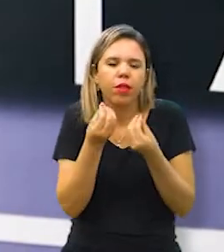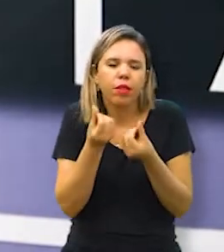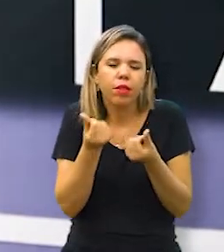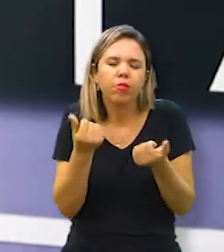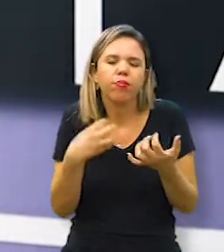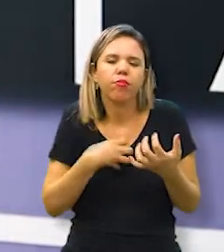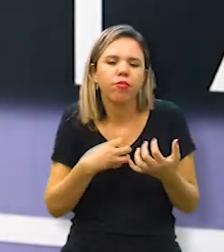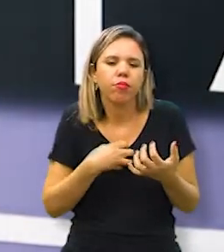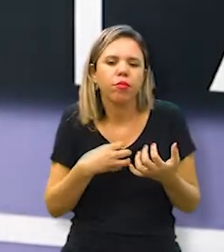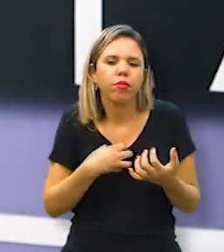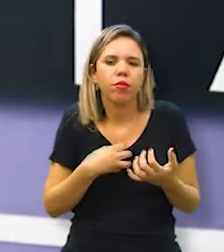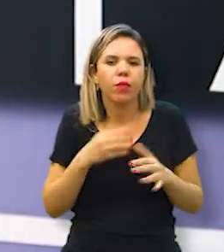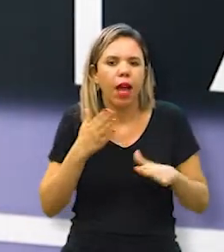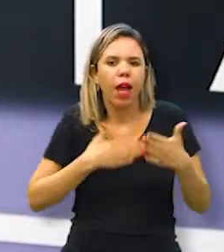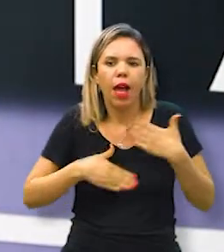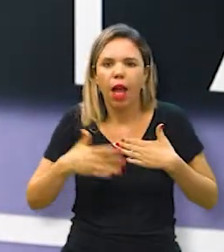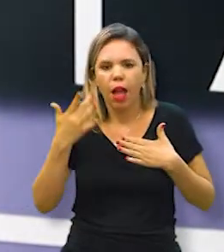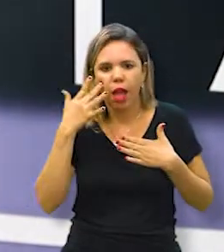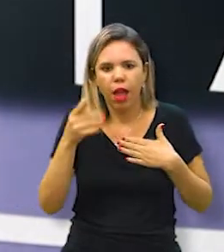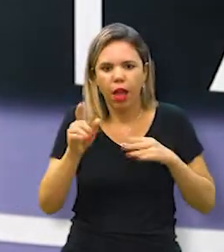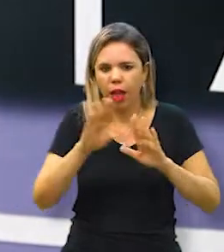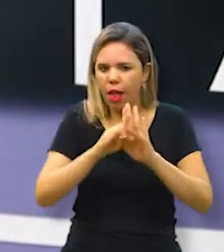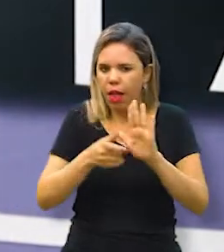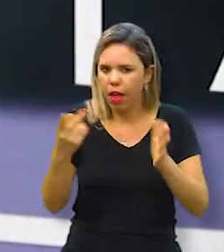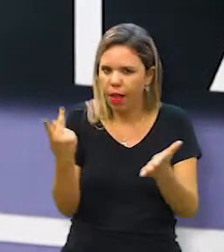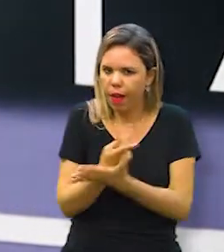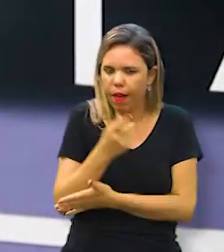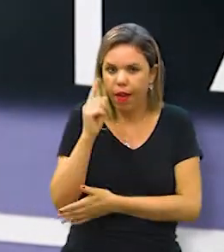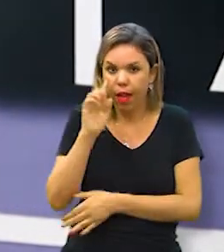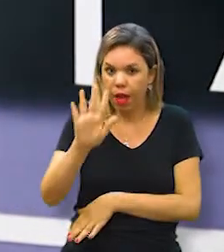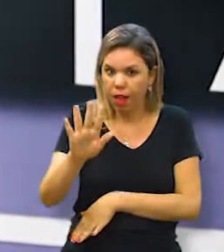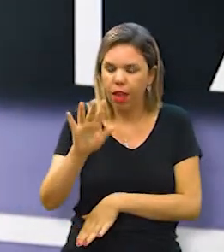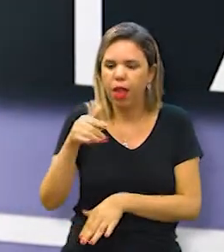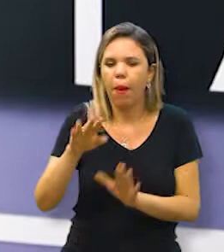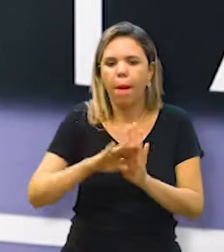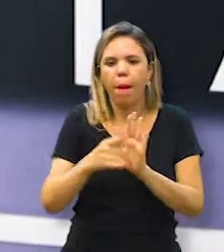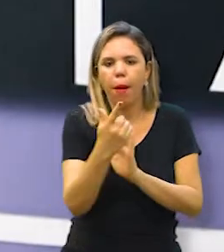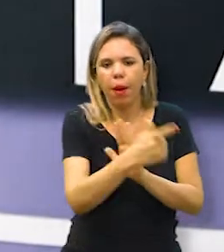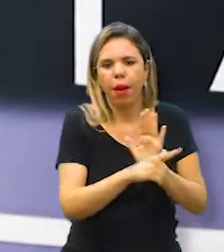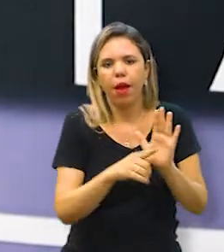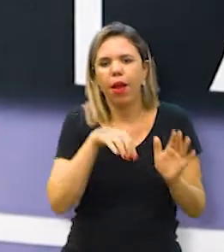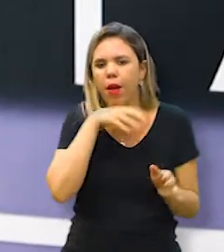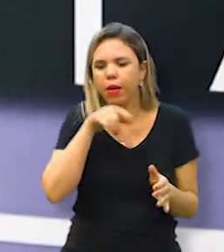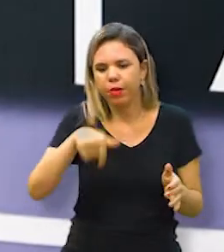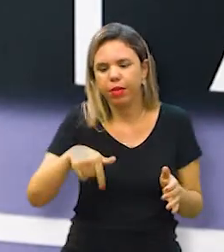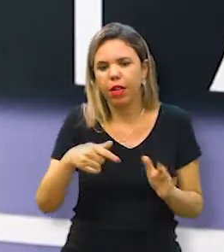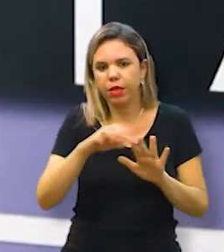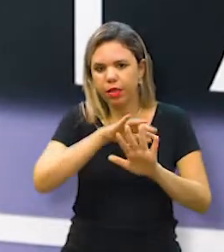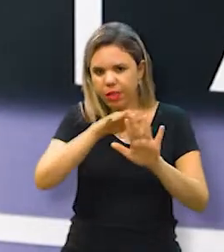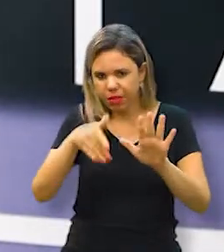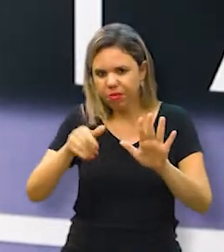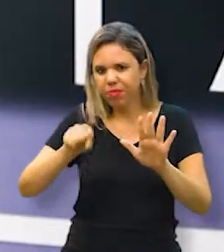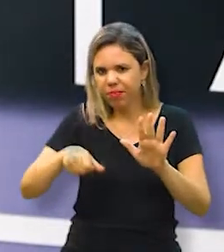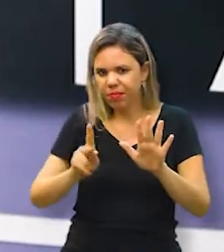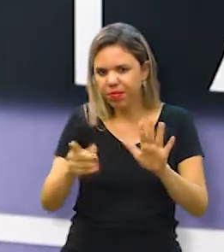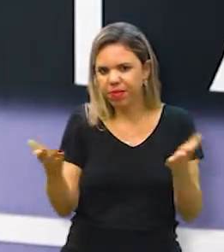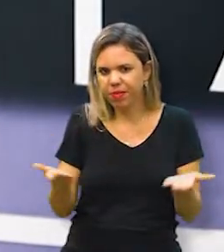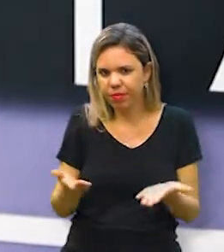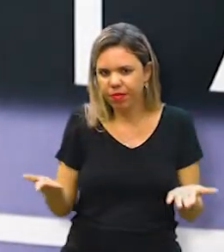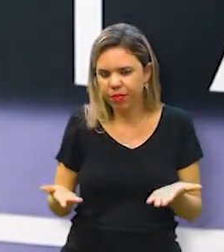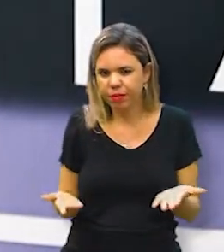sensitivo. Calma, você não ligou na programação errada, não. Não estamos no programa É o Bicho, aqui é Mão Solidária, sim, porque hoje